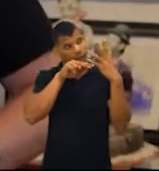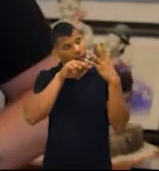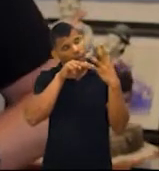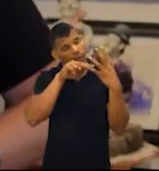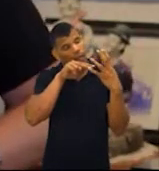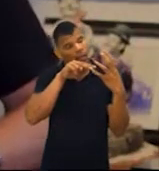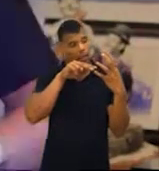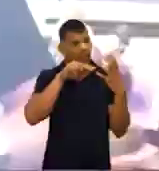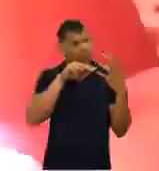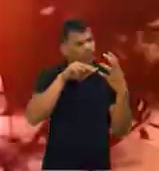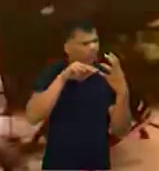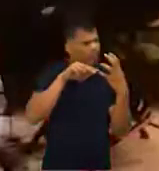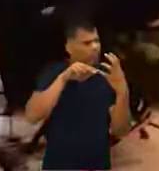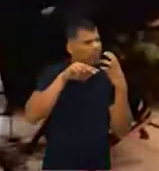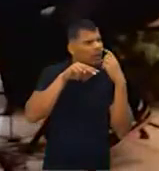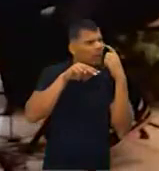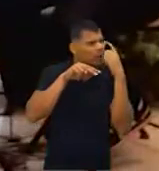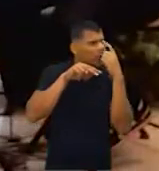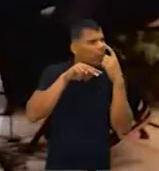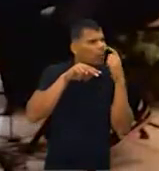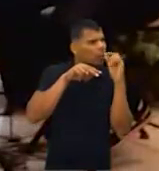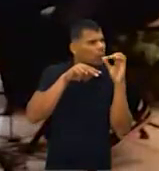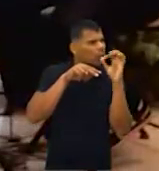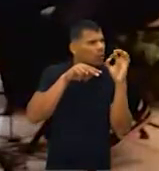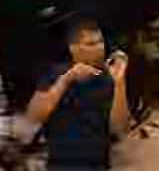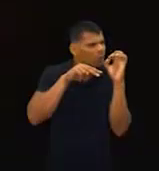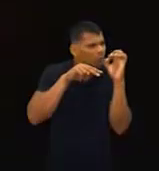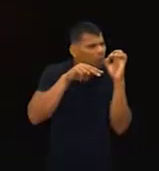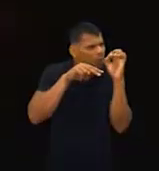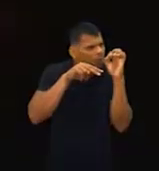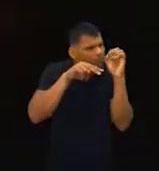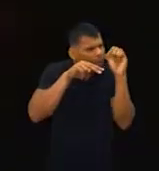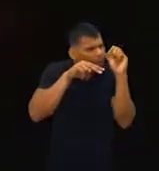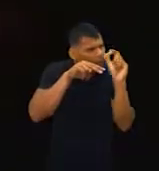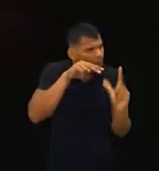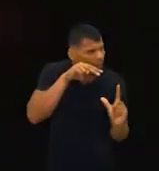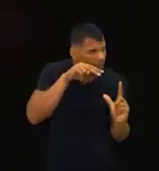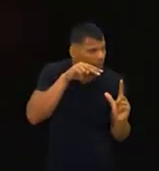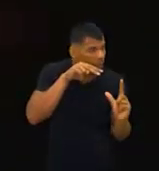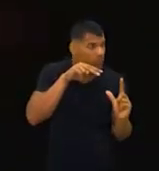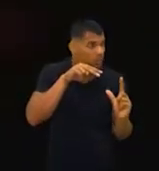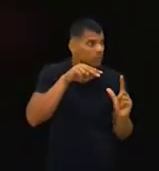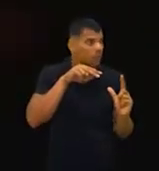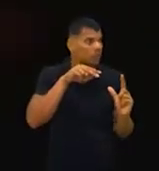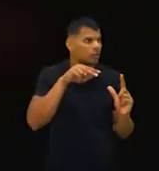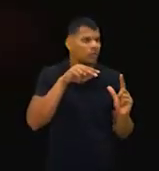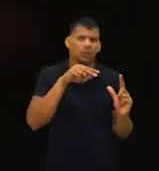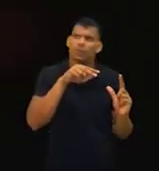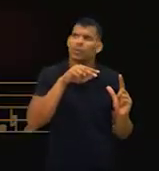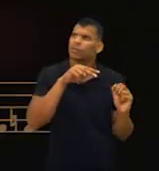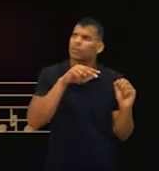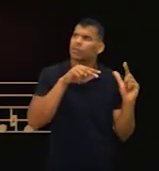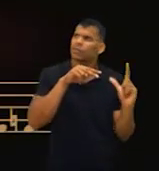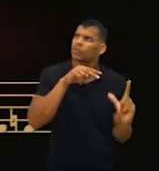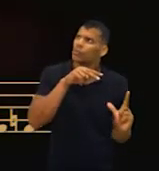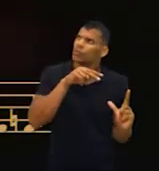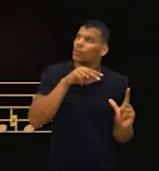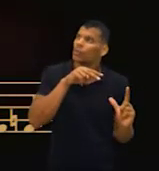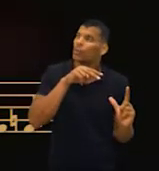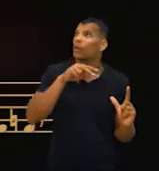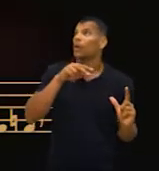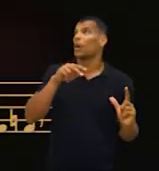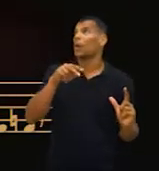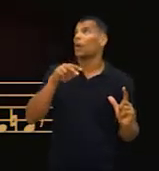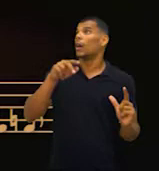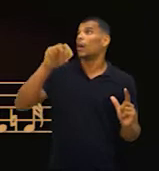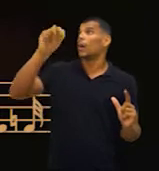uma boa noite. Boa noite, galera. E seu olhar de festa,